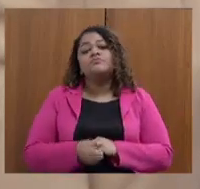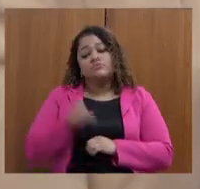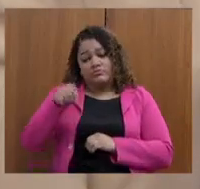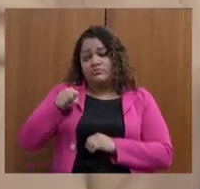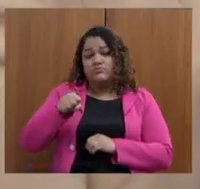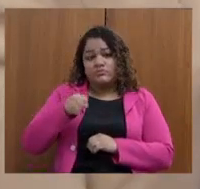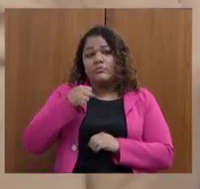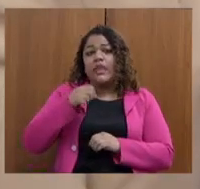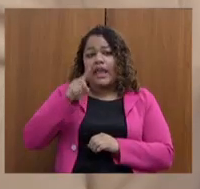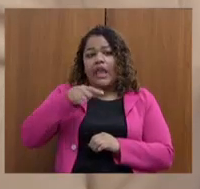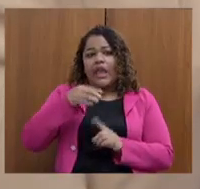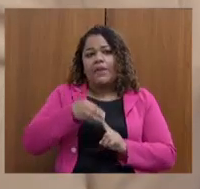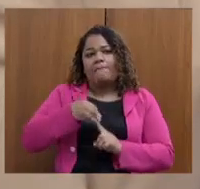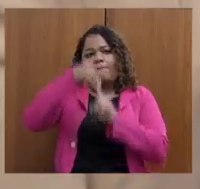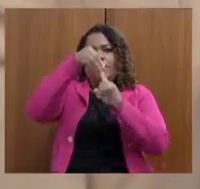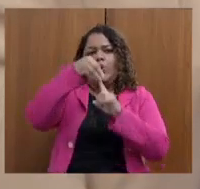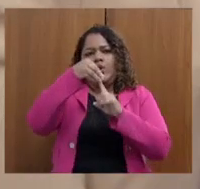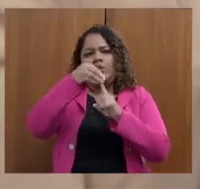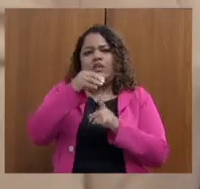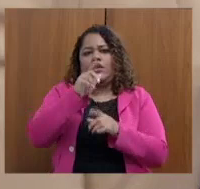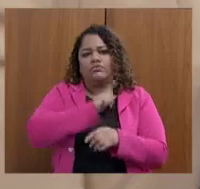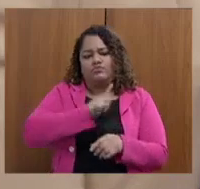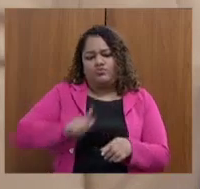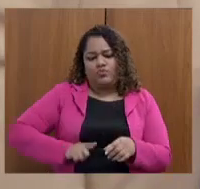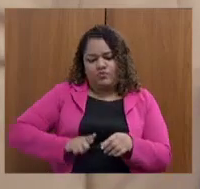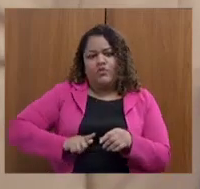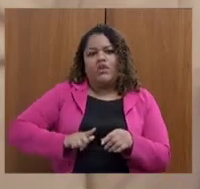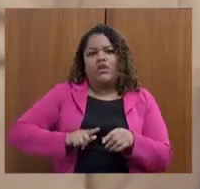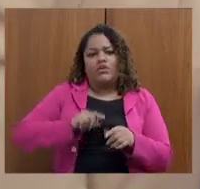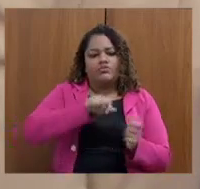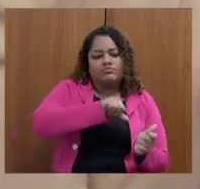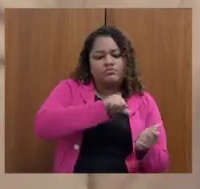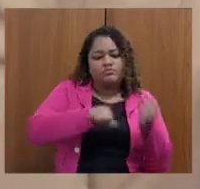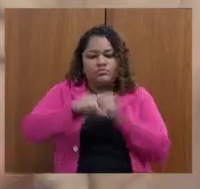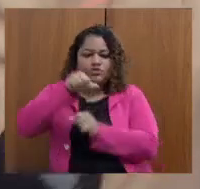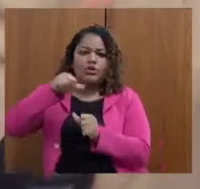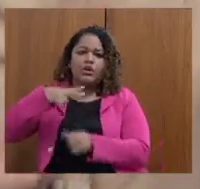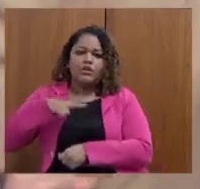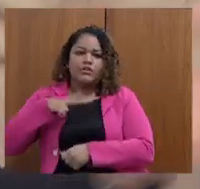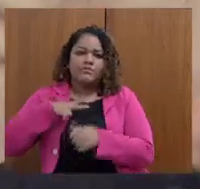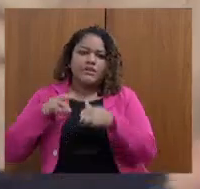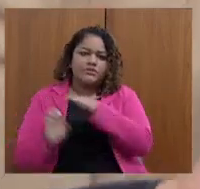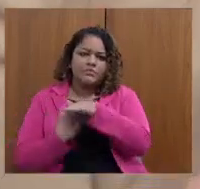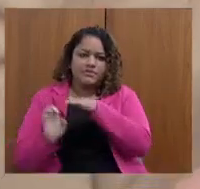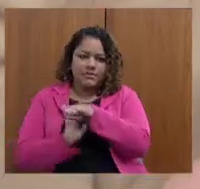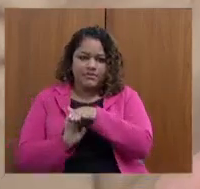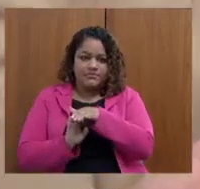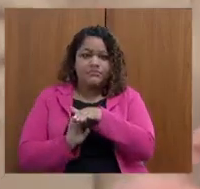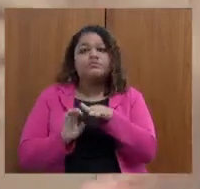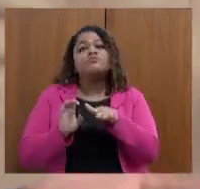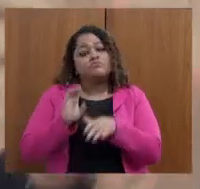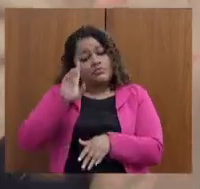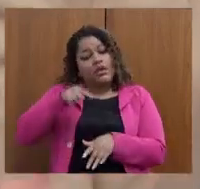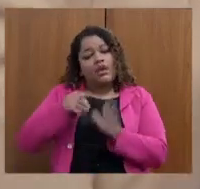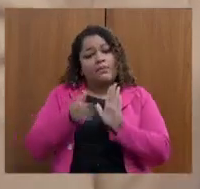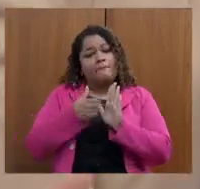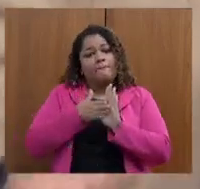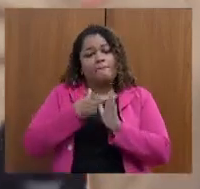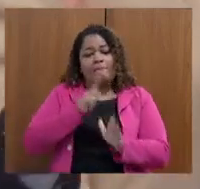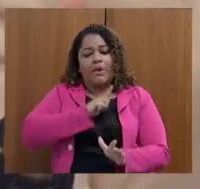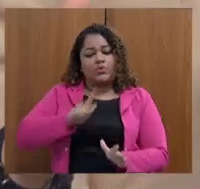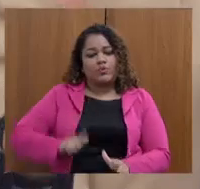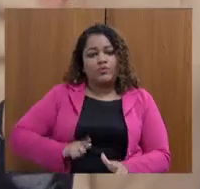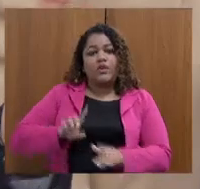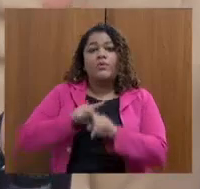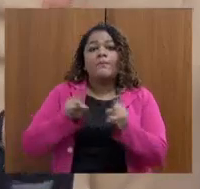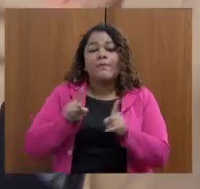é as privatizações só que essas vão ocorrer aqui dentro né a casa do povo